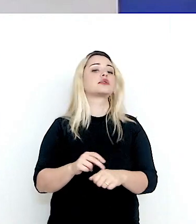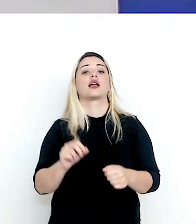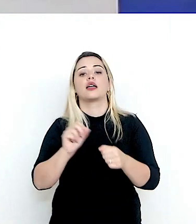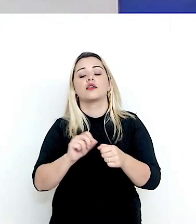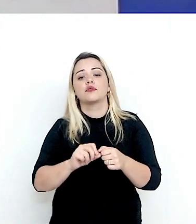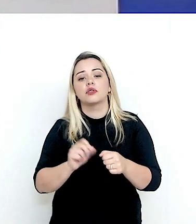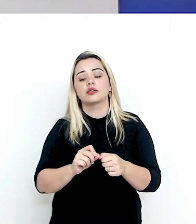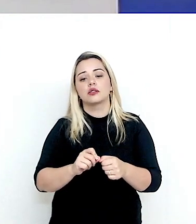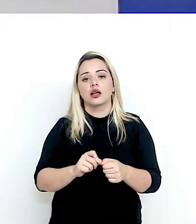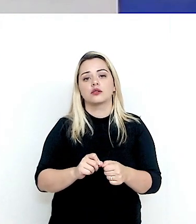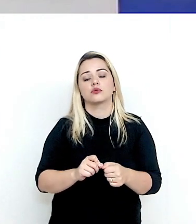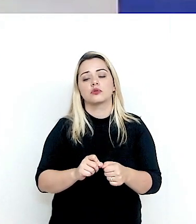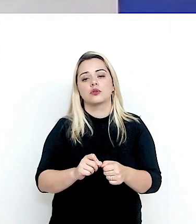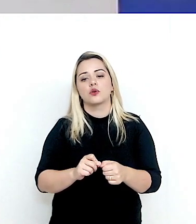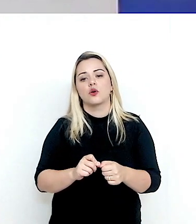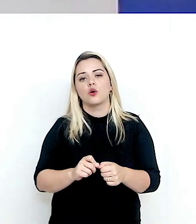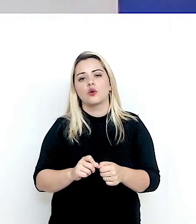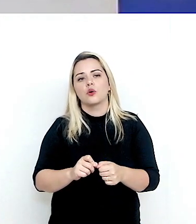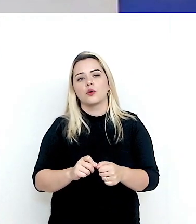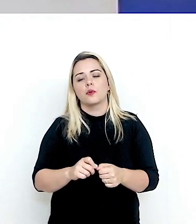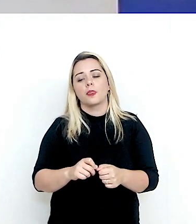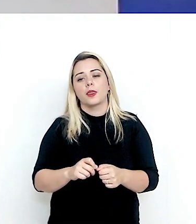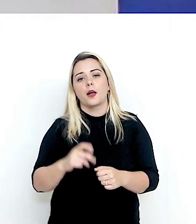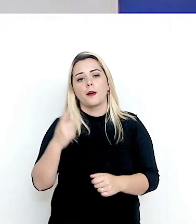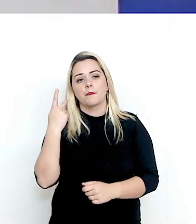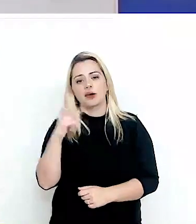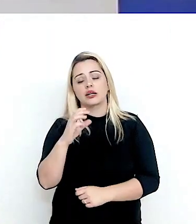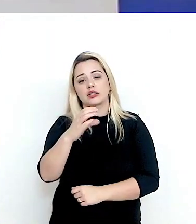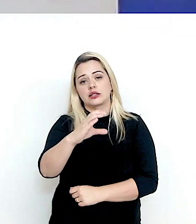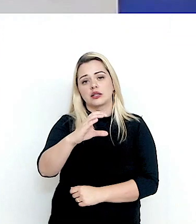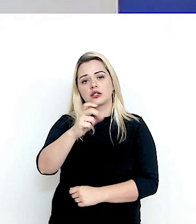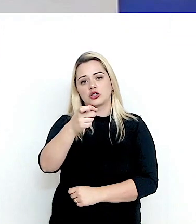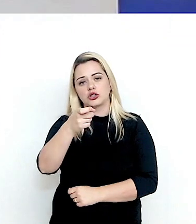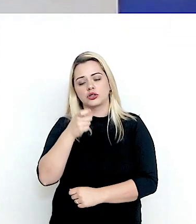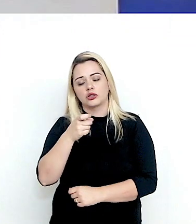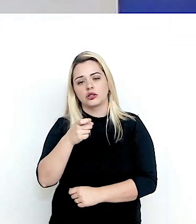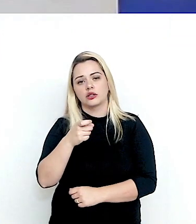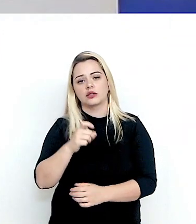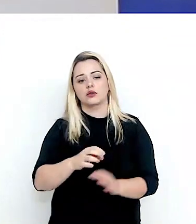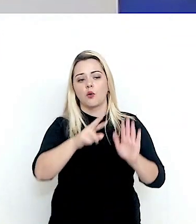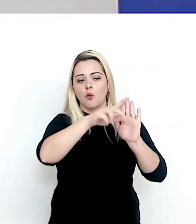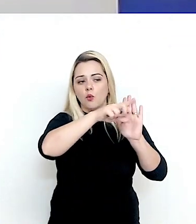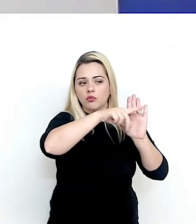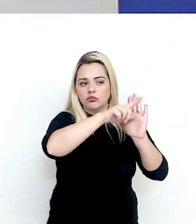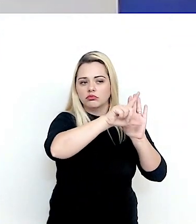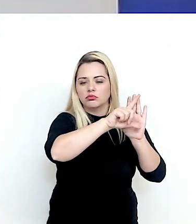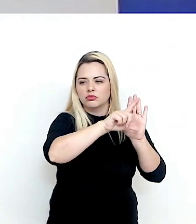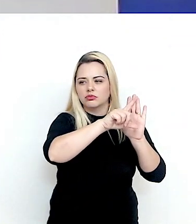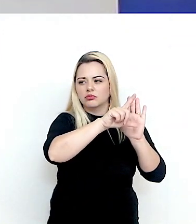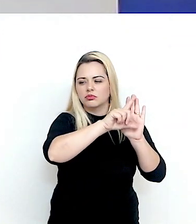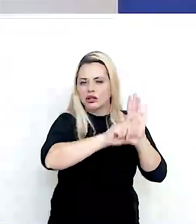complementos Lemos ao assistir ao cx lista entre seus objetivos a cooperação